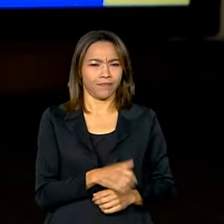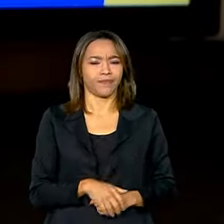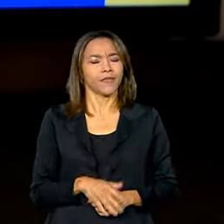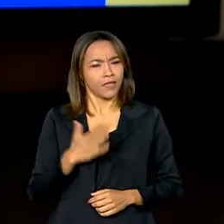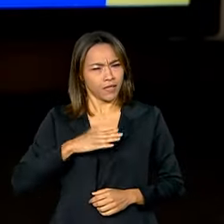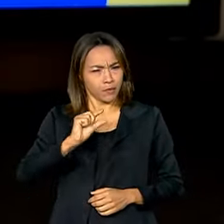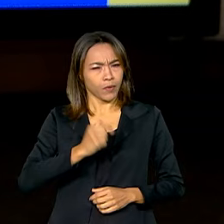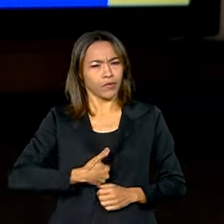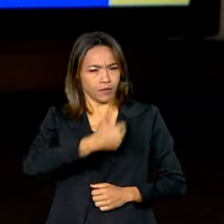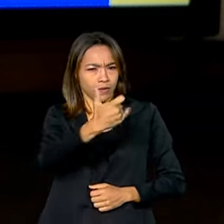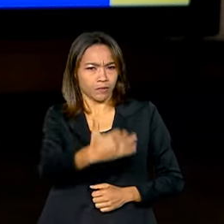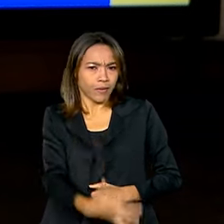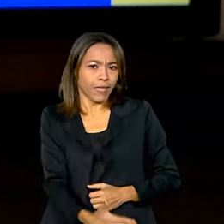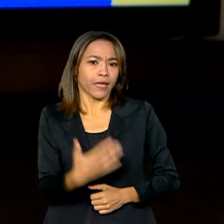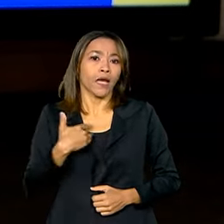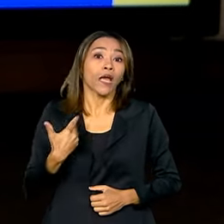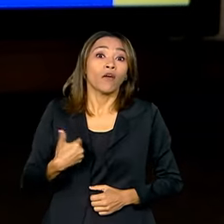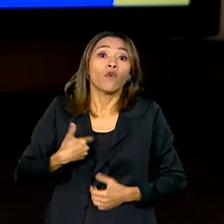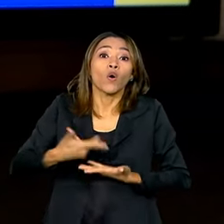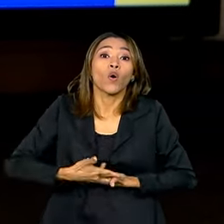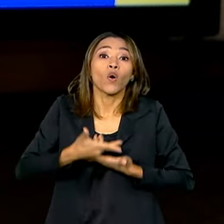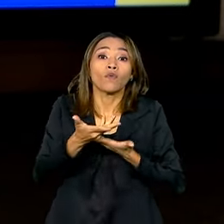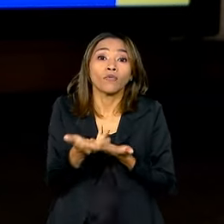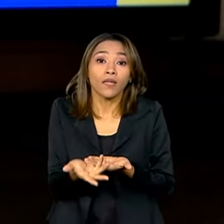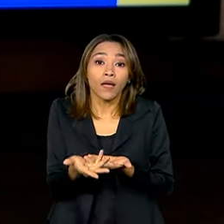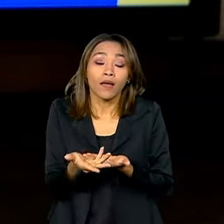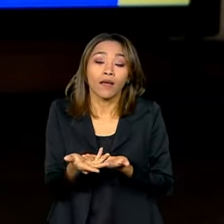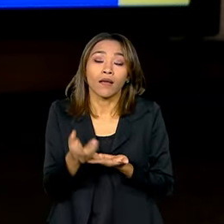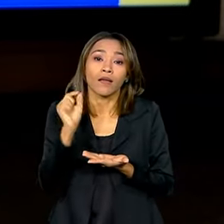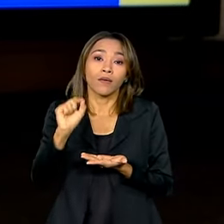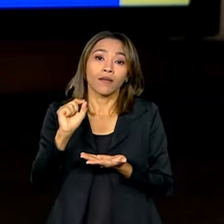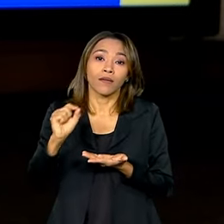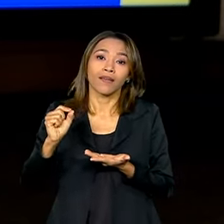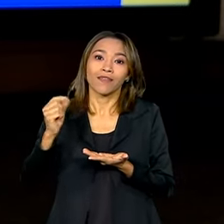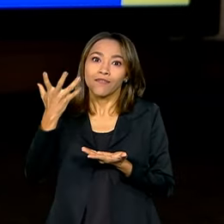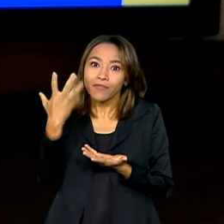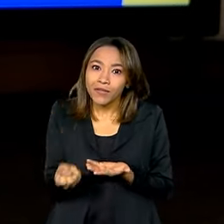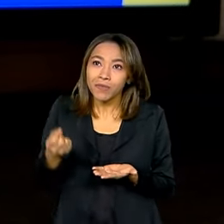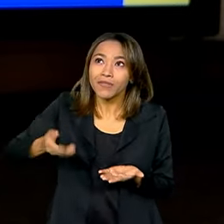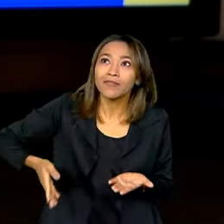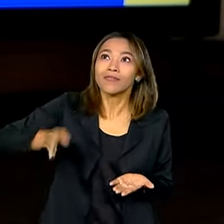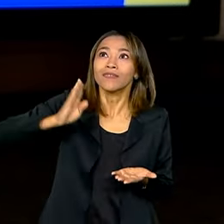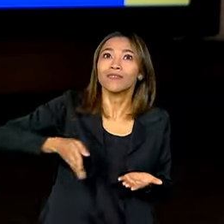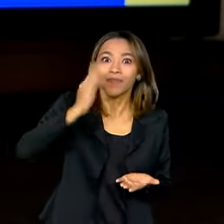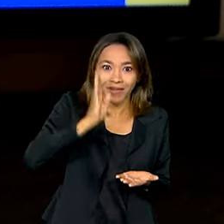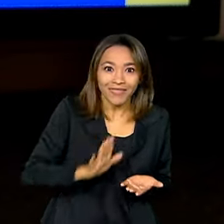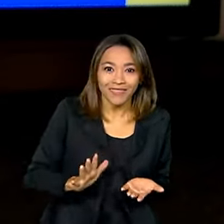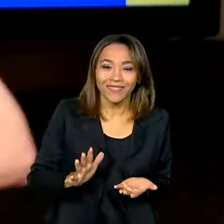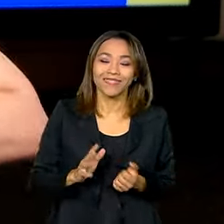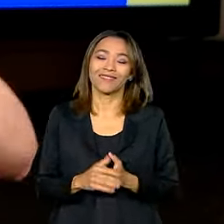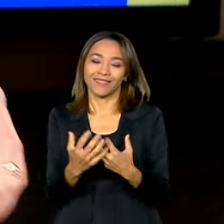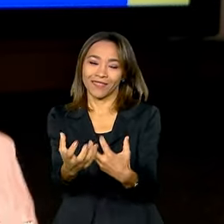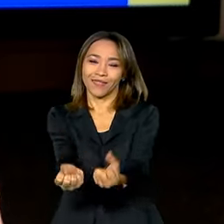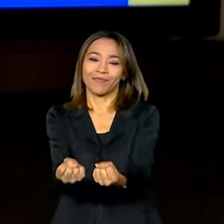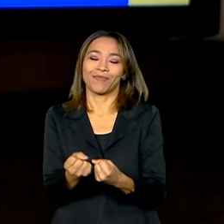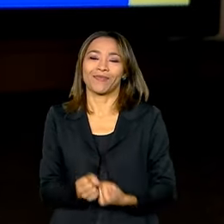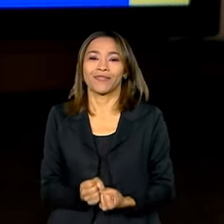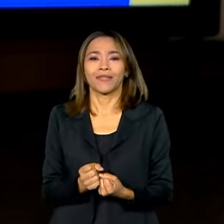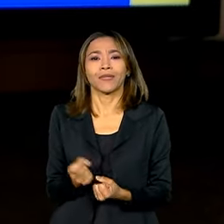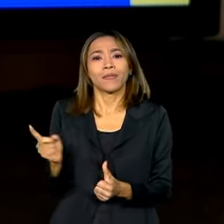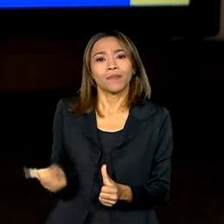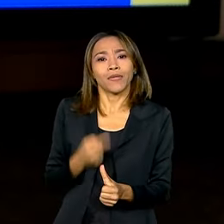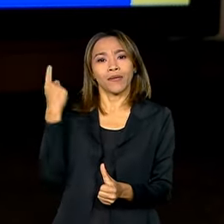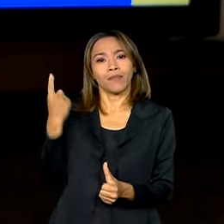daqui a pouquinho. Ministro, já vou convidá-lo a gente começar a nossa viagem pelo país. Vamos? Vamos sim. Então, vamos abrir o